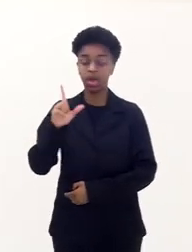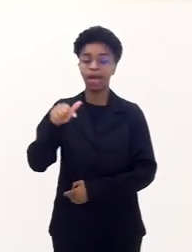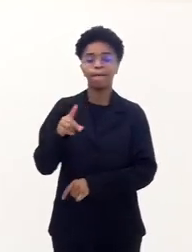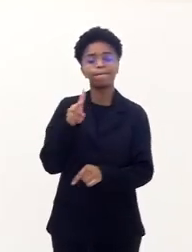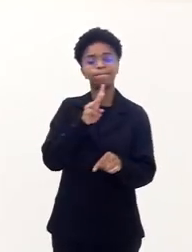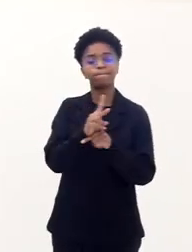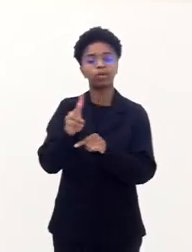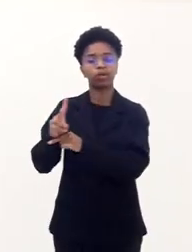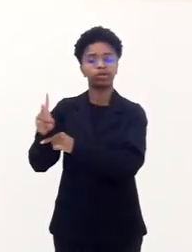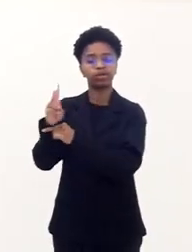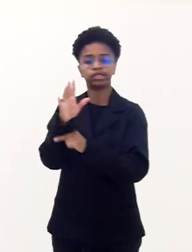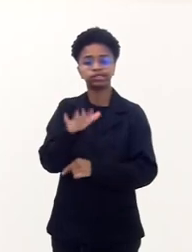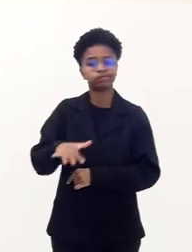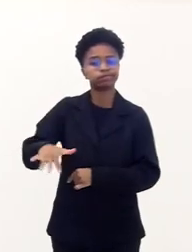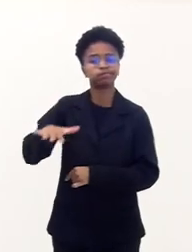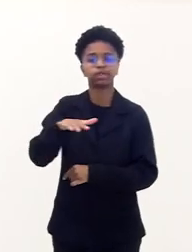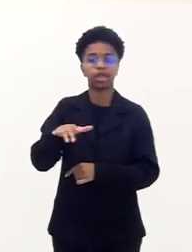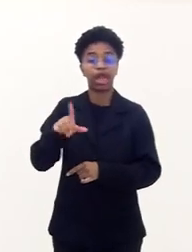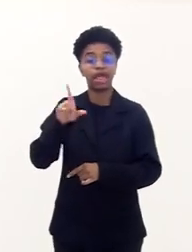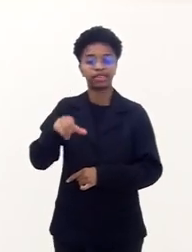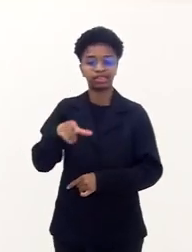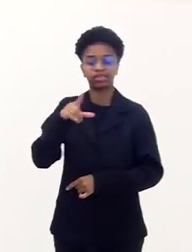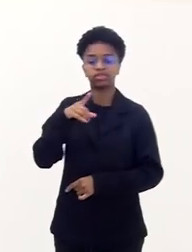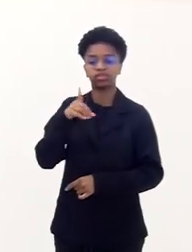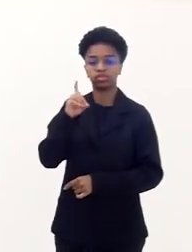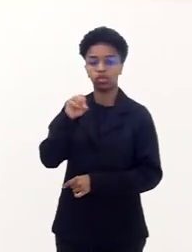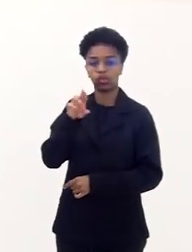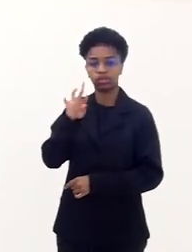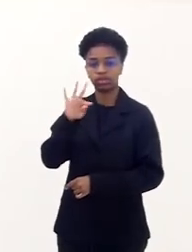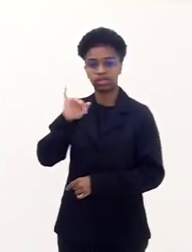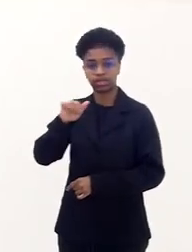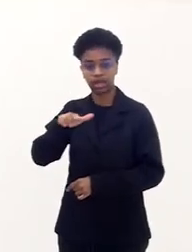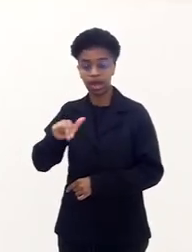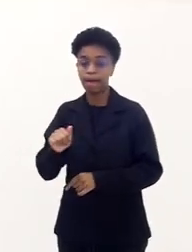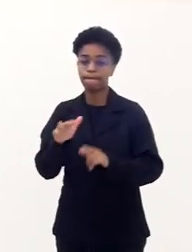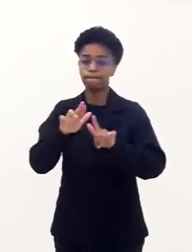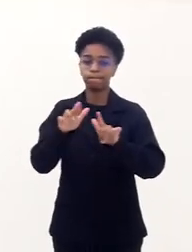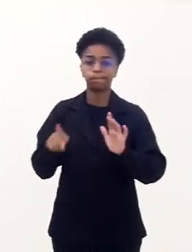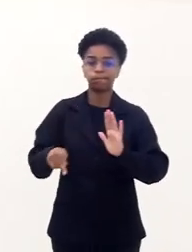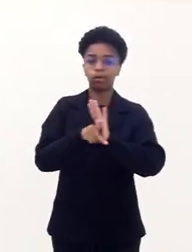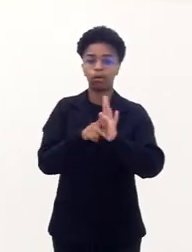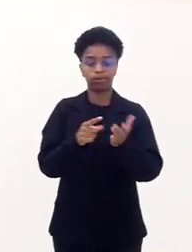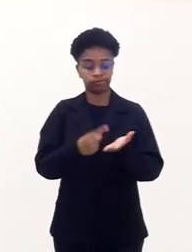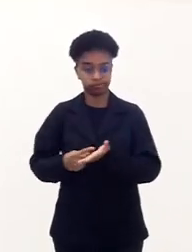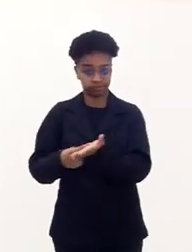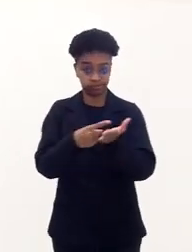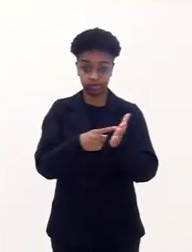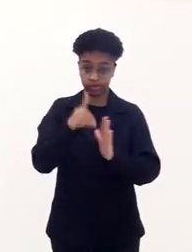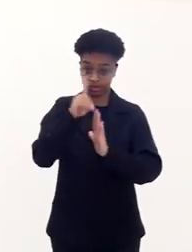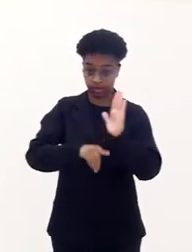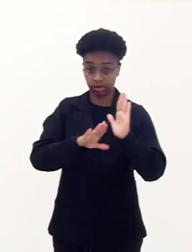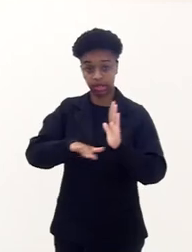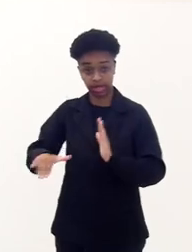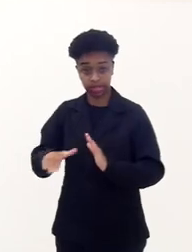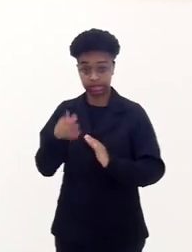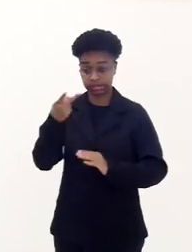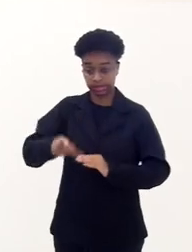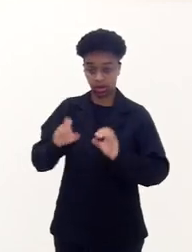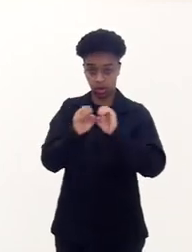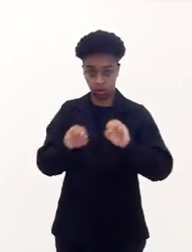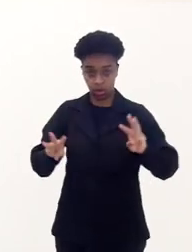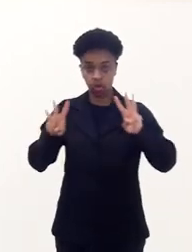a proteção integral doutrina essa trazida pela convenção de direitos da criança da ONU e que